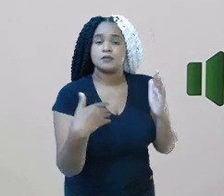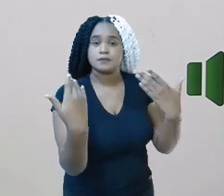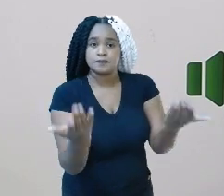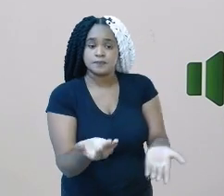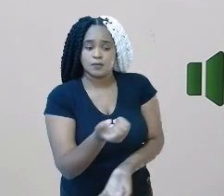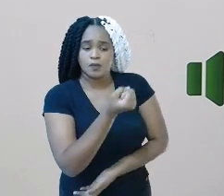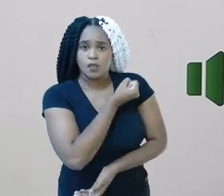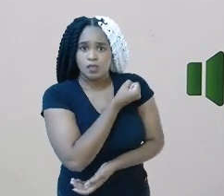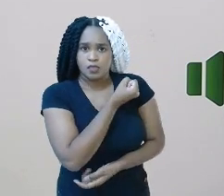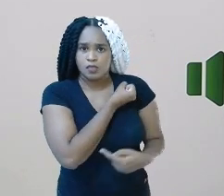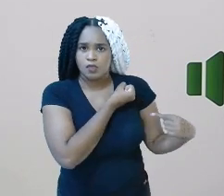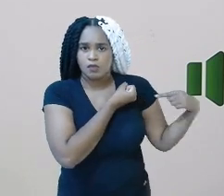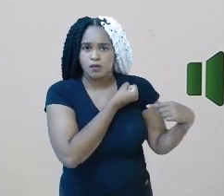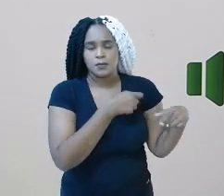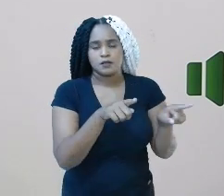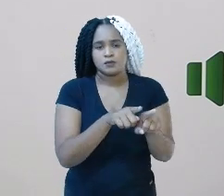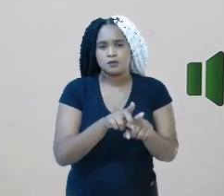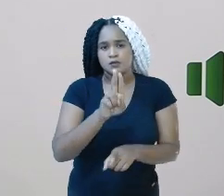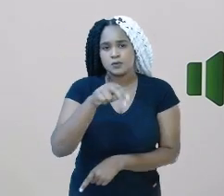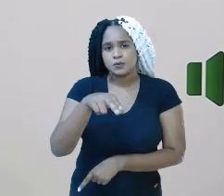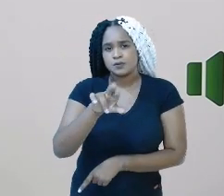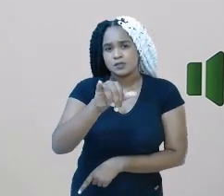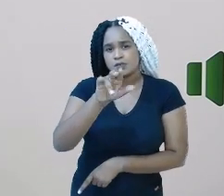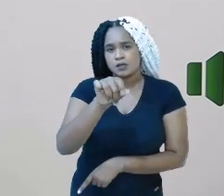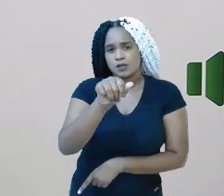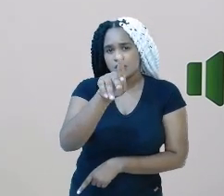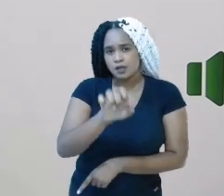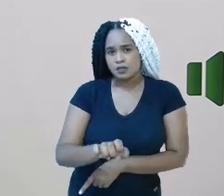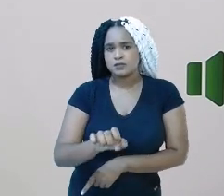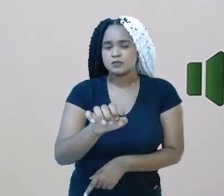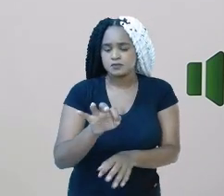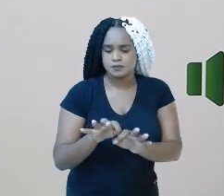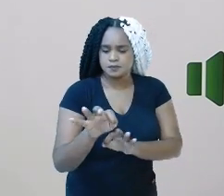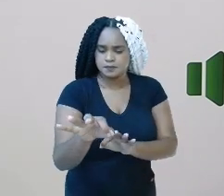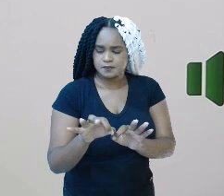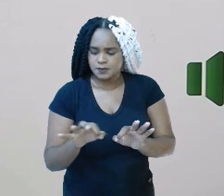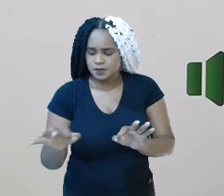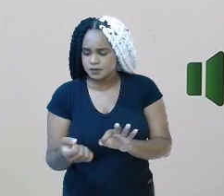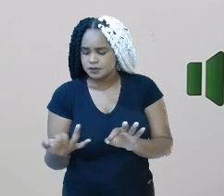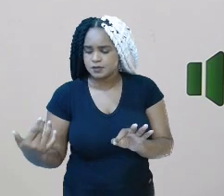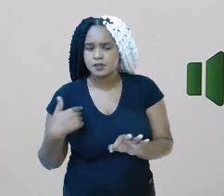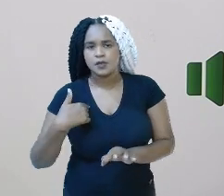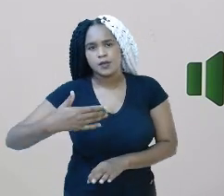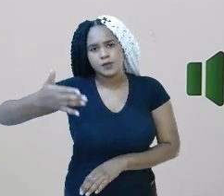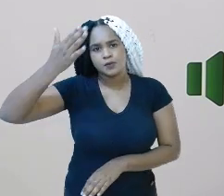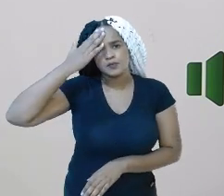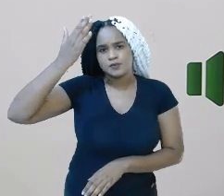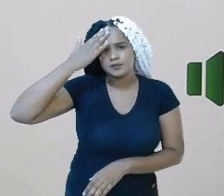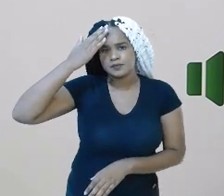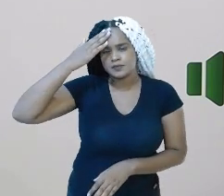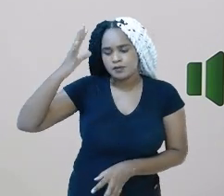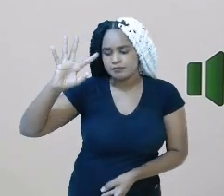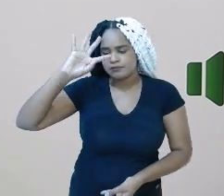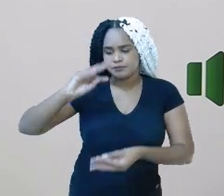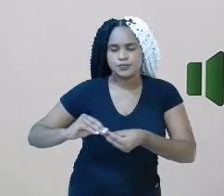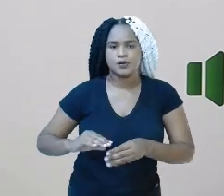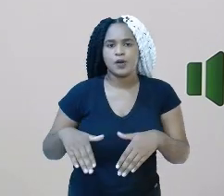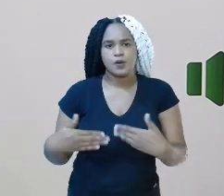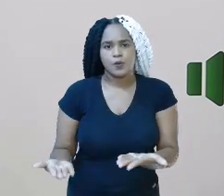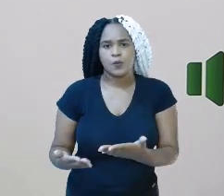numeração e da unidade de medida que eu sei que tipo de grandeza eu estou fazendo a